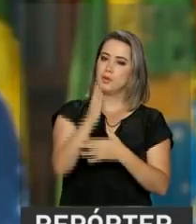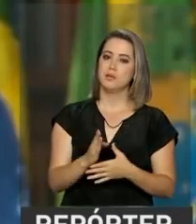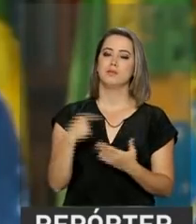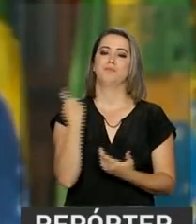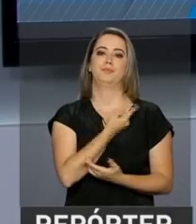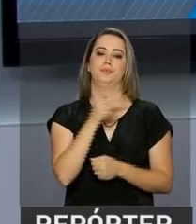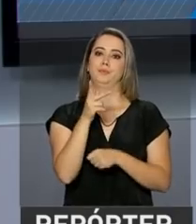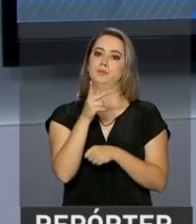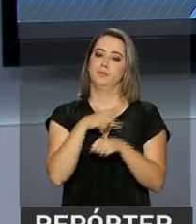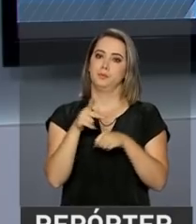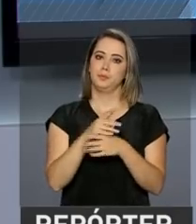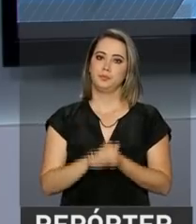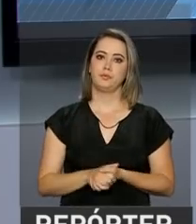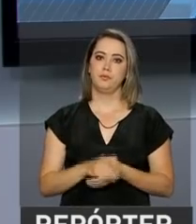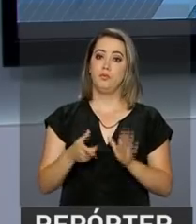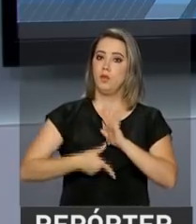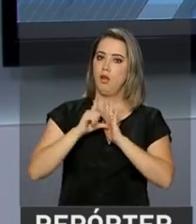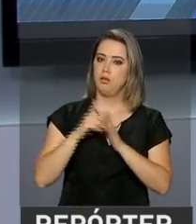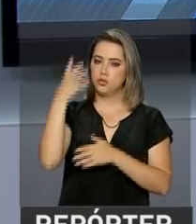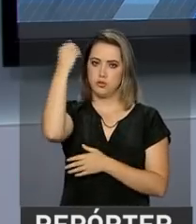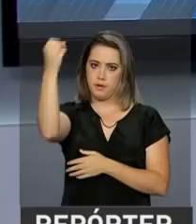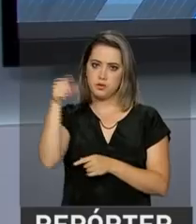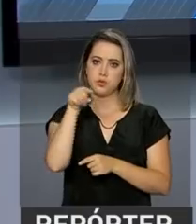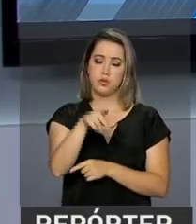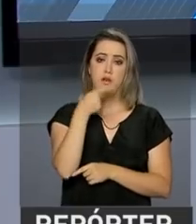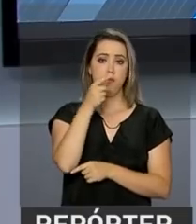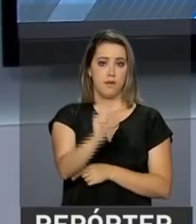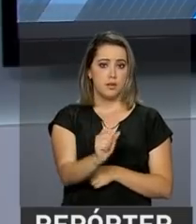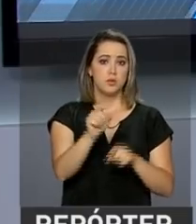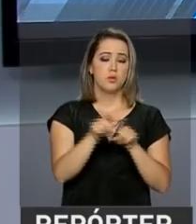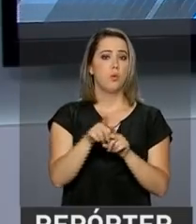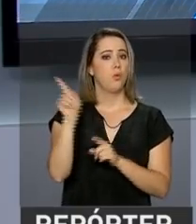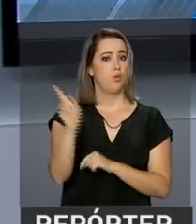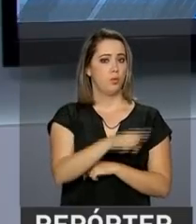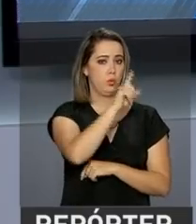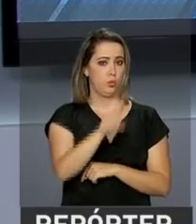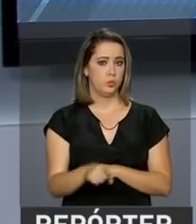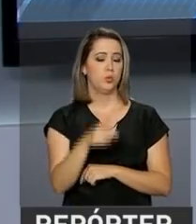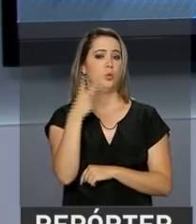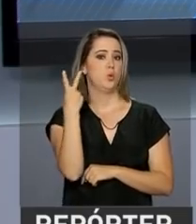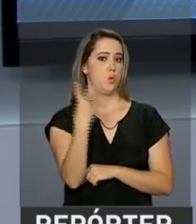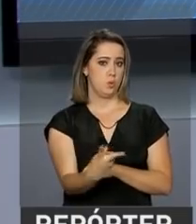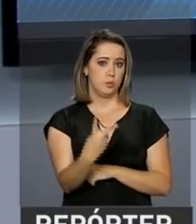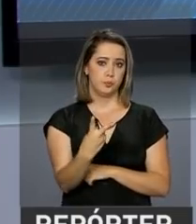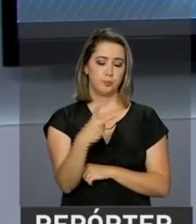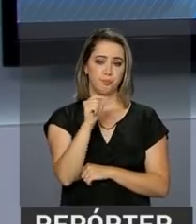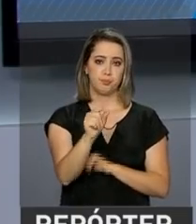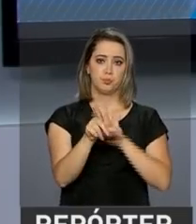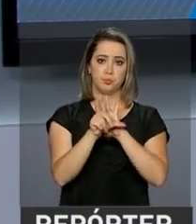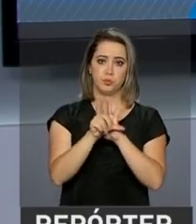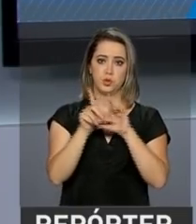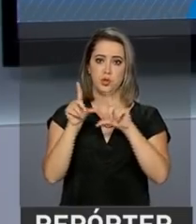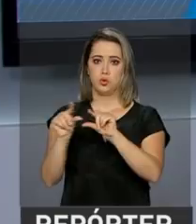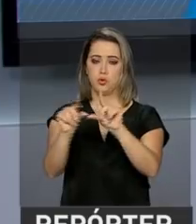nosso país. E antes de embarcar para a Rússia, o presidente Michel Temer vetou duas medidas provisórias que reduziriam